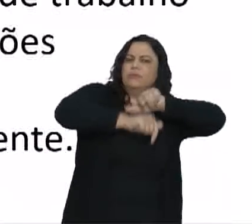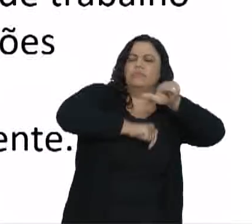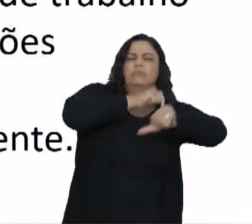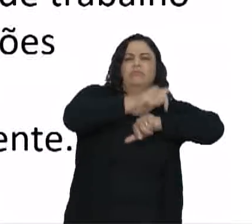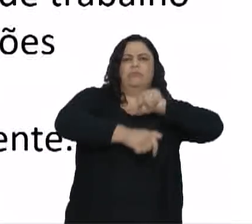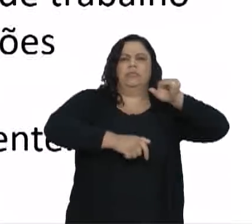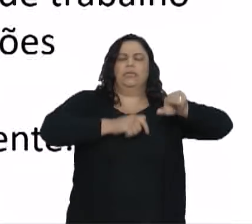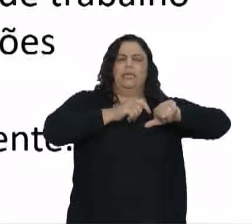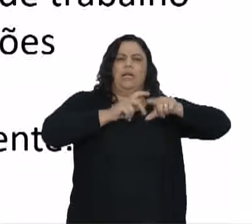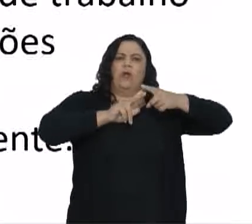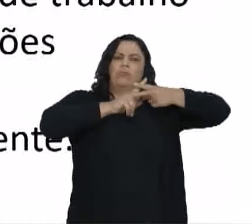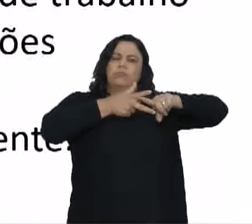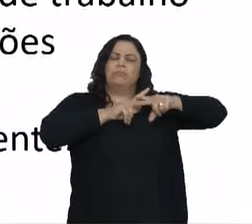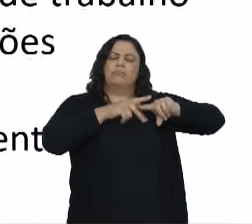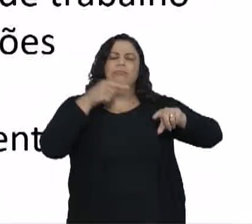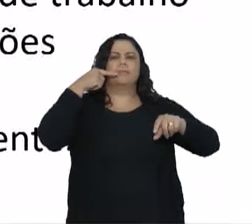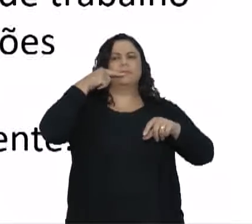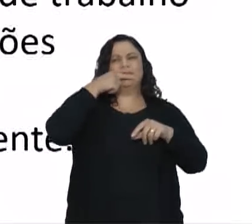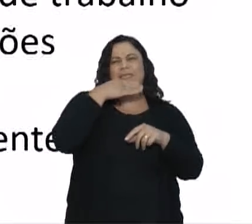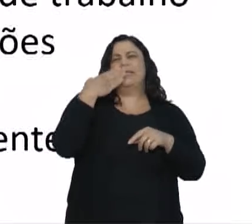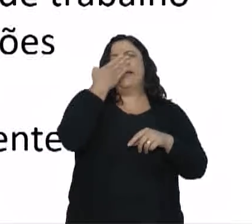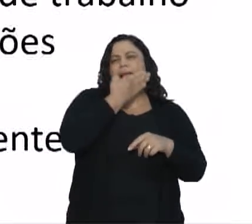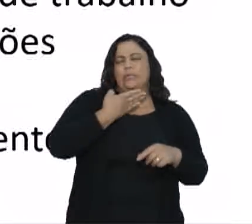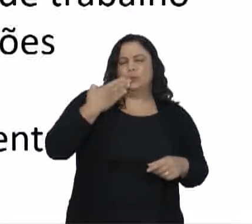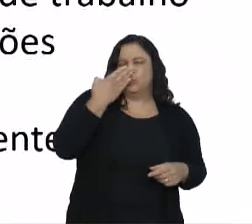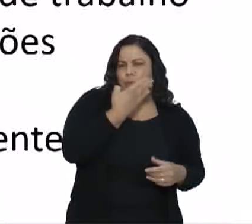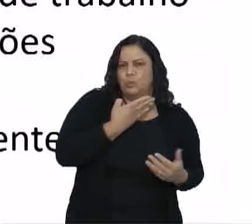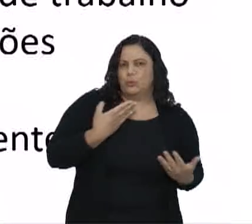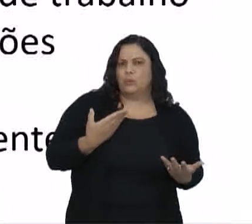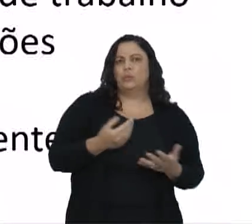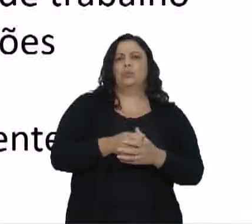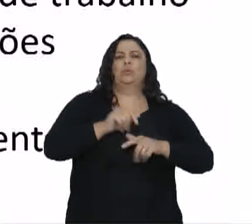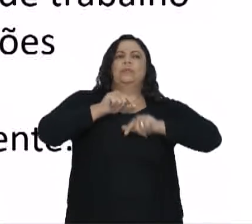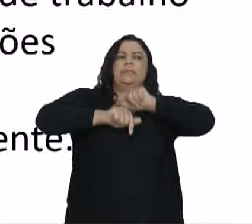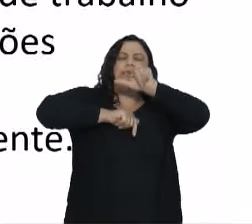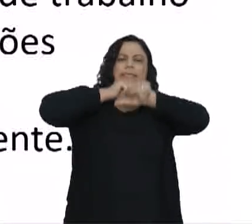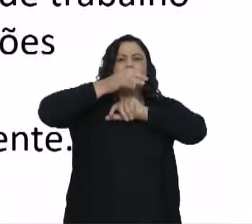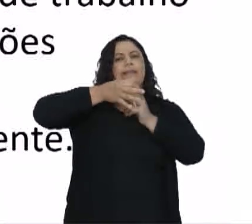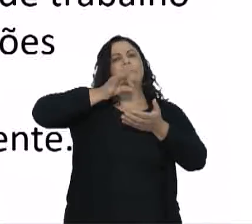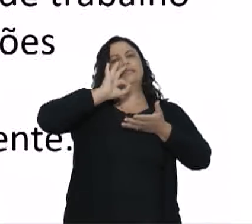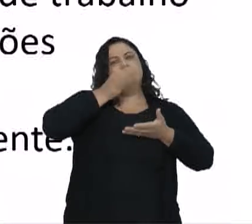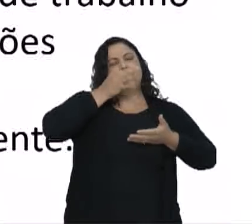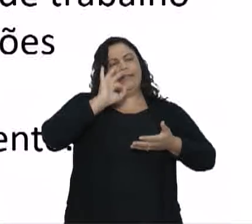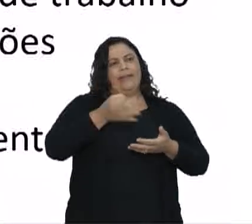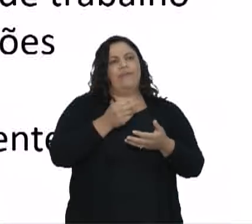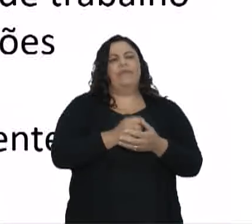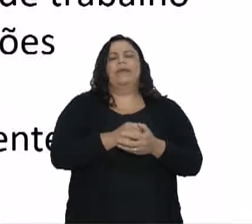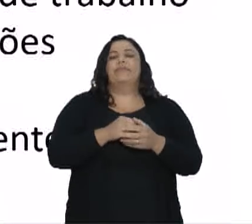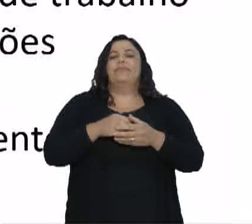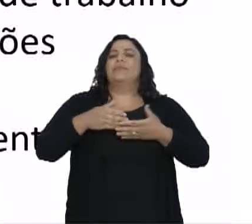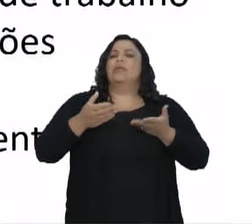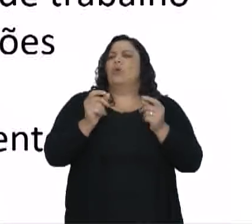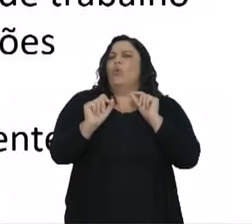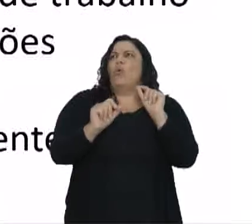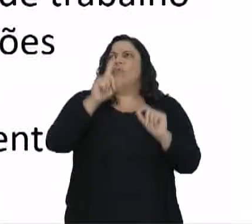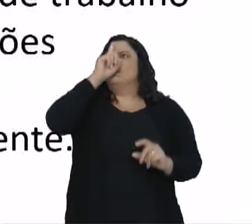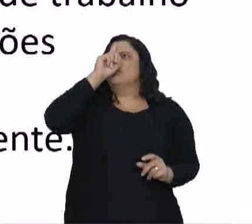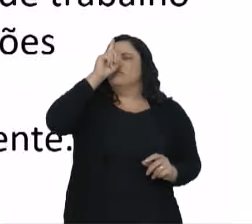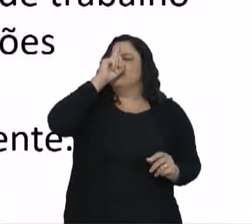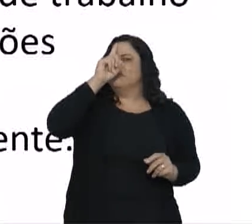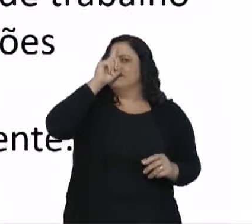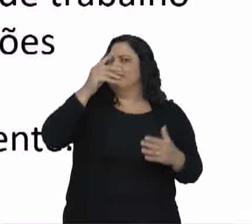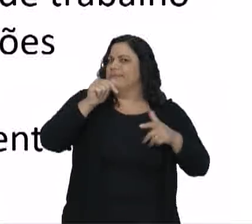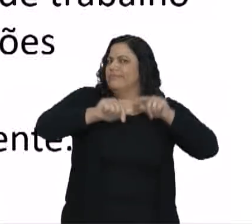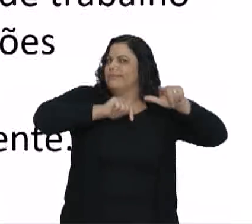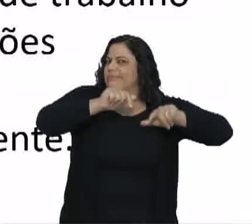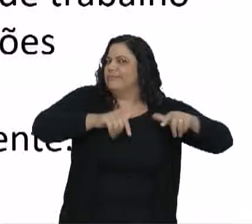café. Então eram as atividades para onde eram encaminhados os escravos. Como eram as rotinas de trabalho?